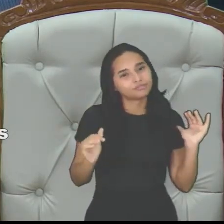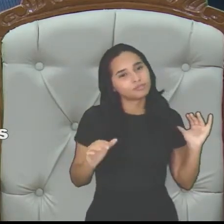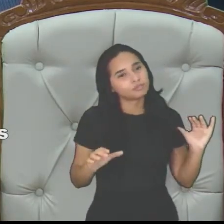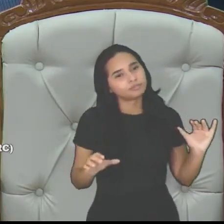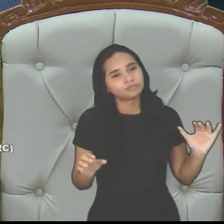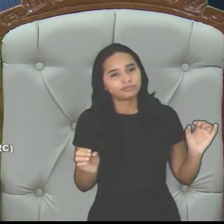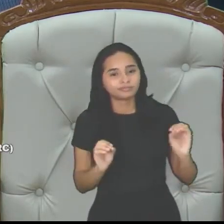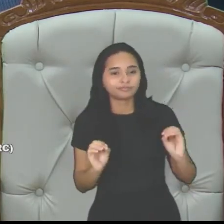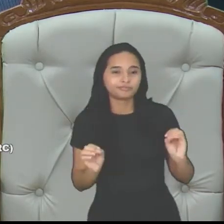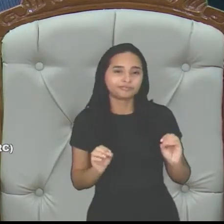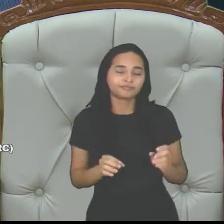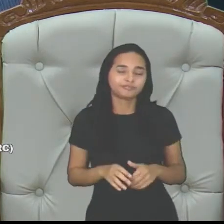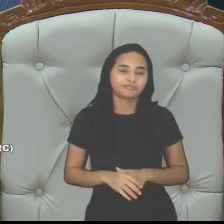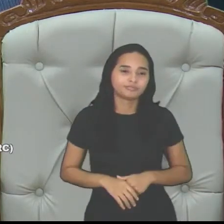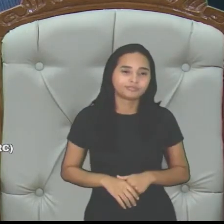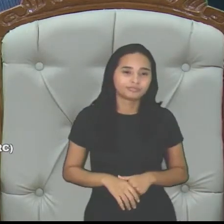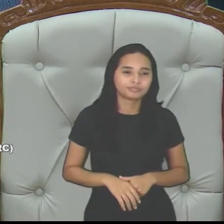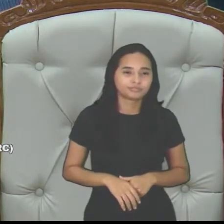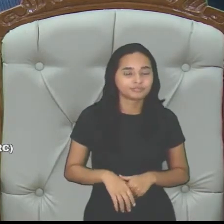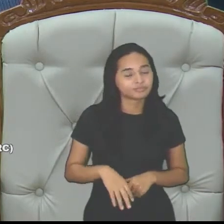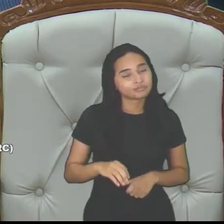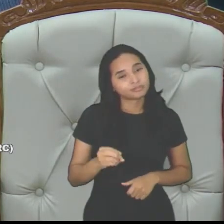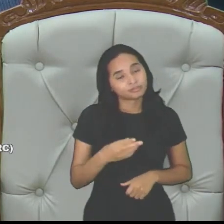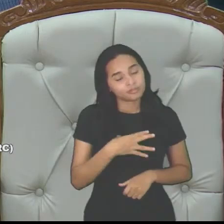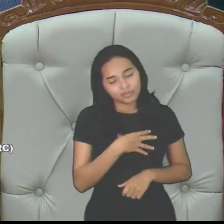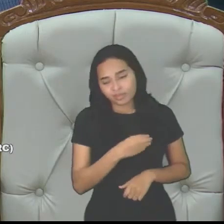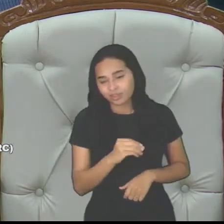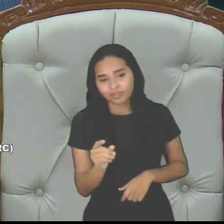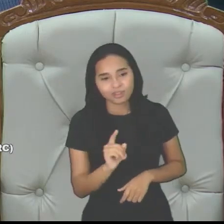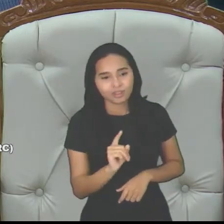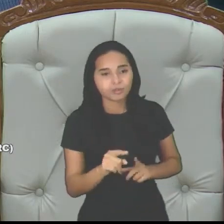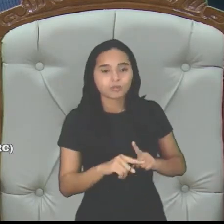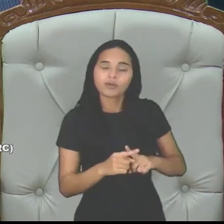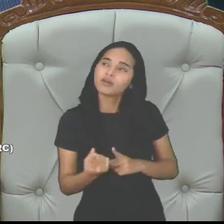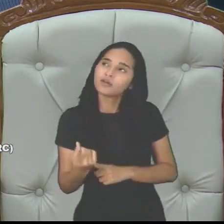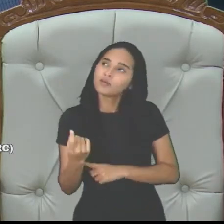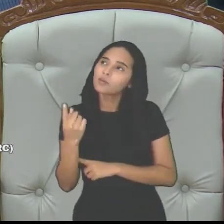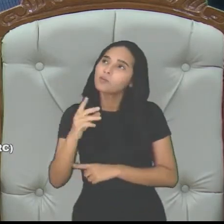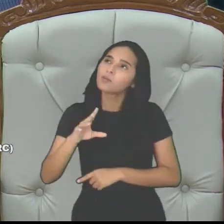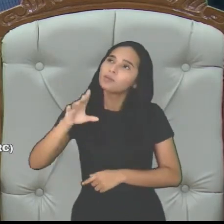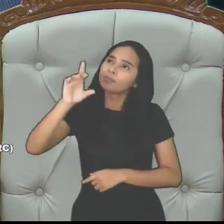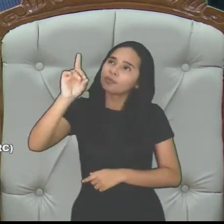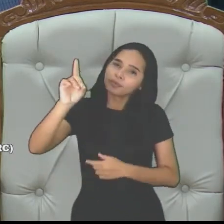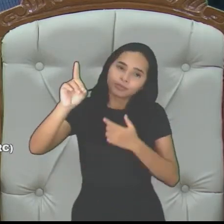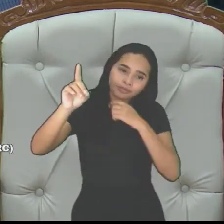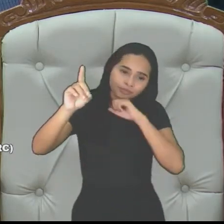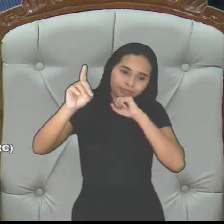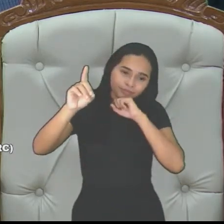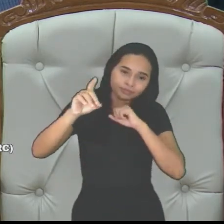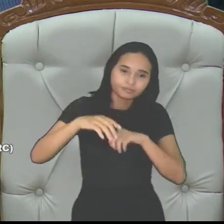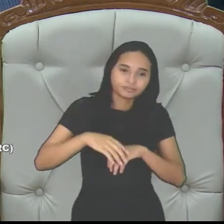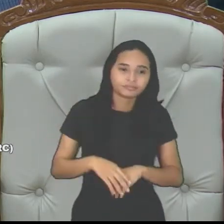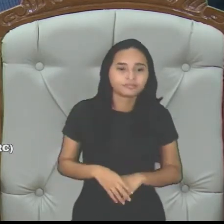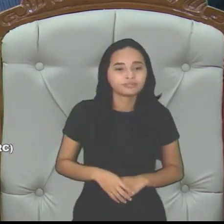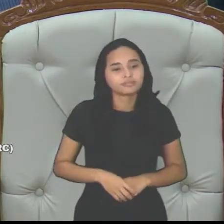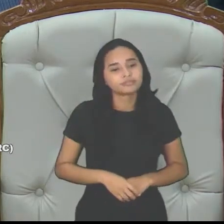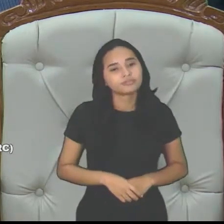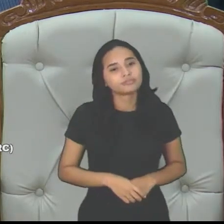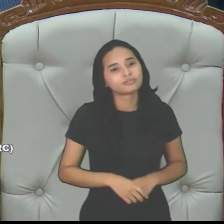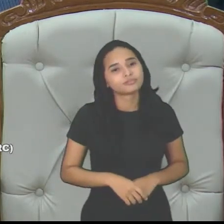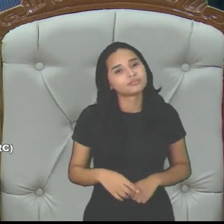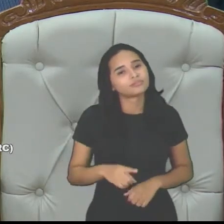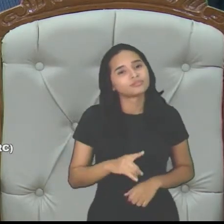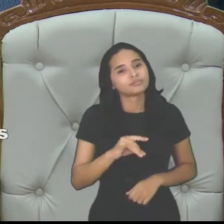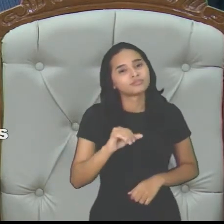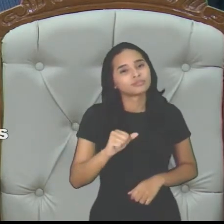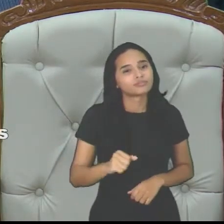céu, nem o Filho, mas unicamente meu Pai. Esse dia está